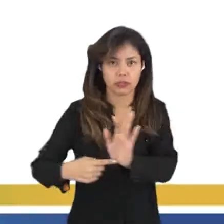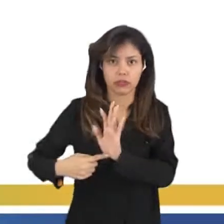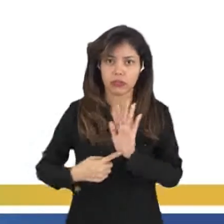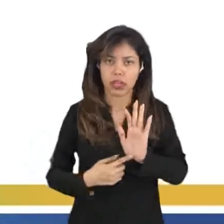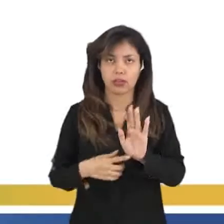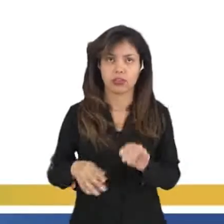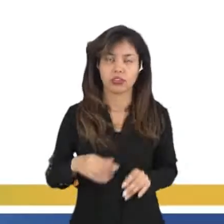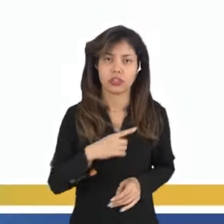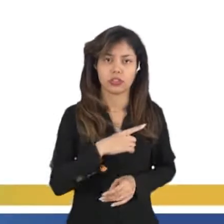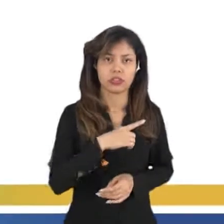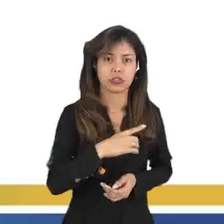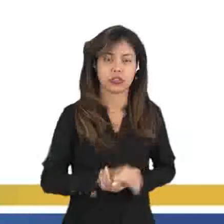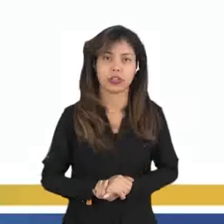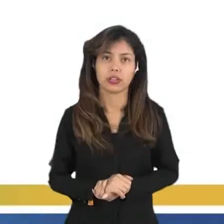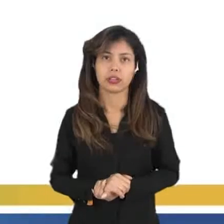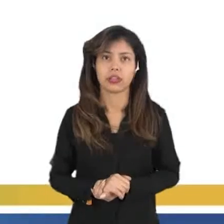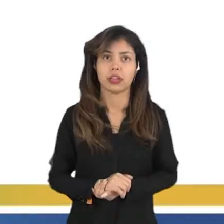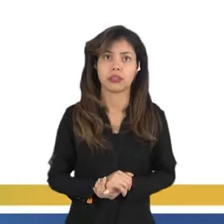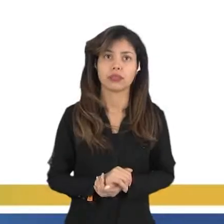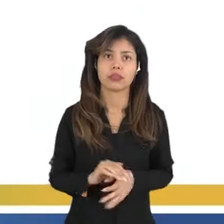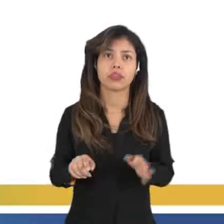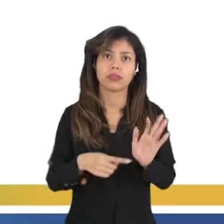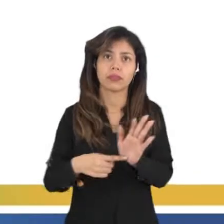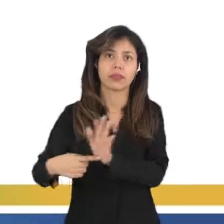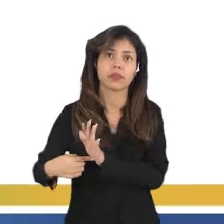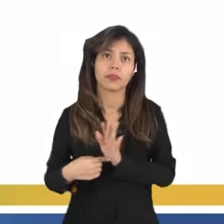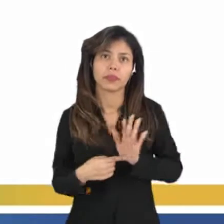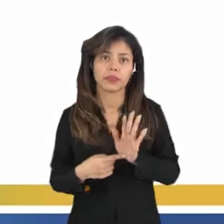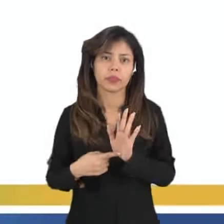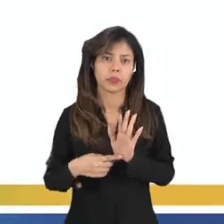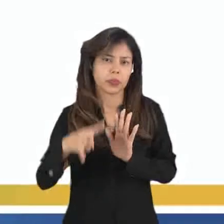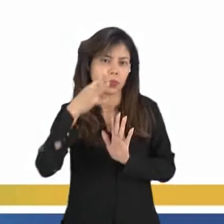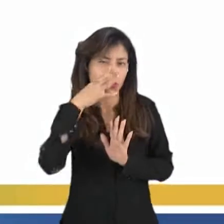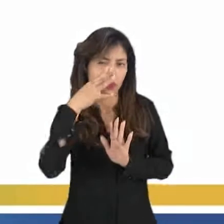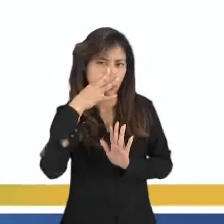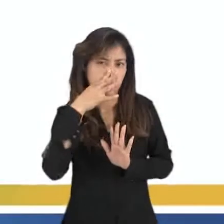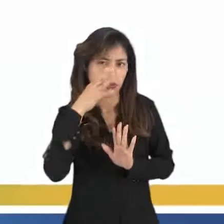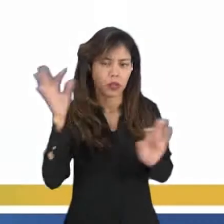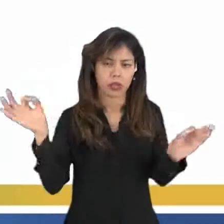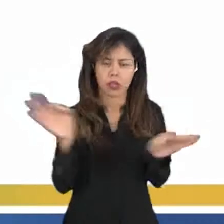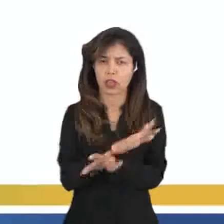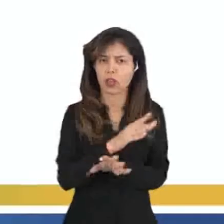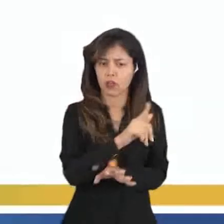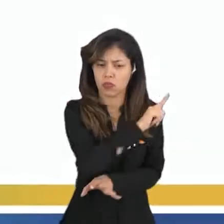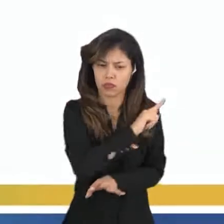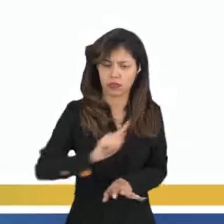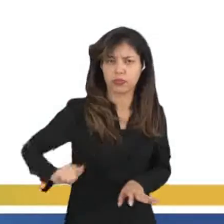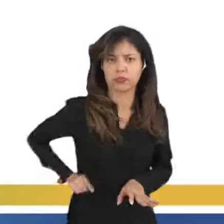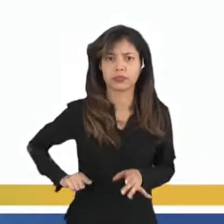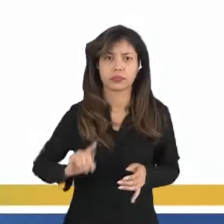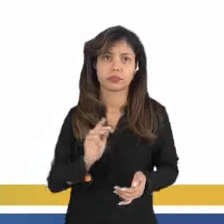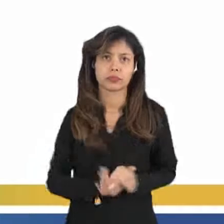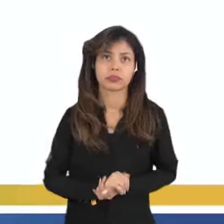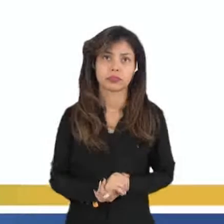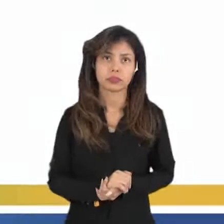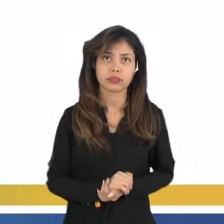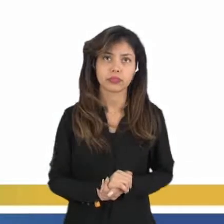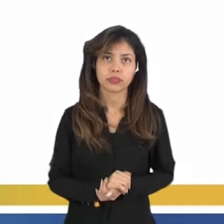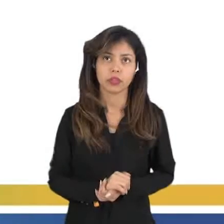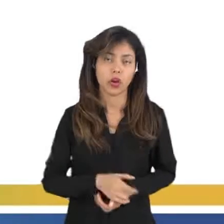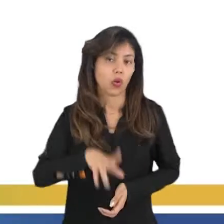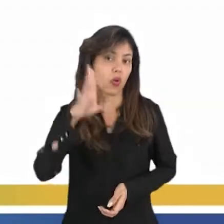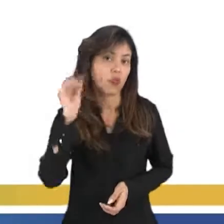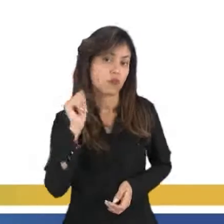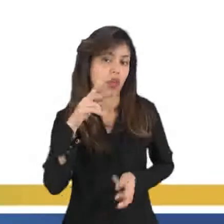operar, isso acontece no mundo inteiro. Quando querem pressionar ou desestabilizar um governo para poder eles serem